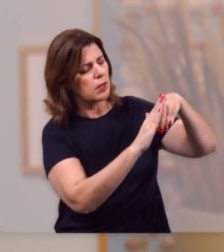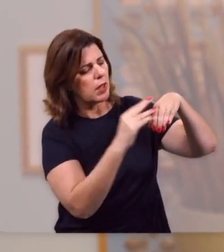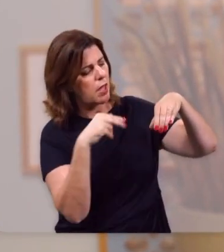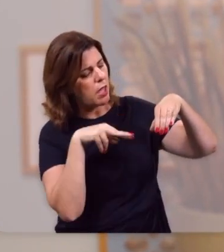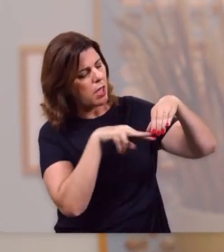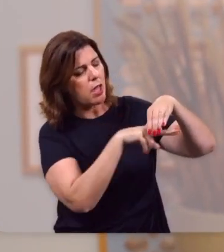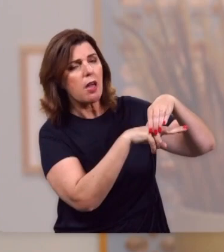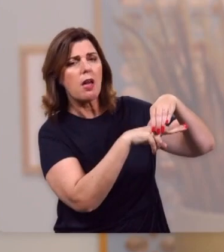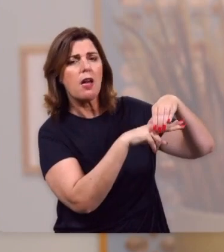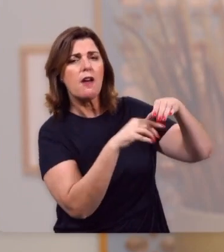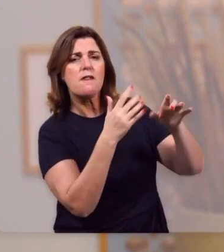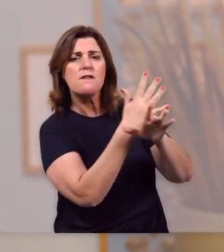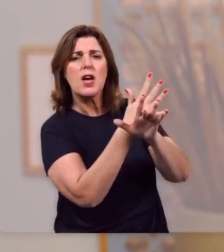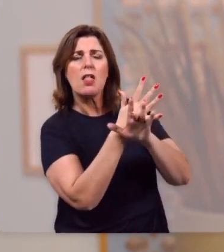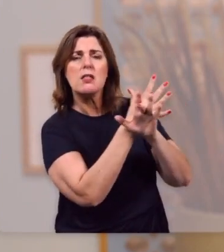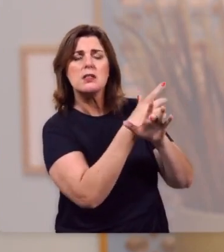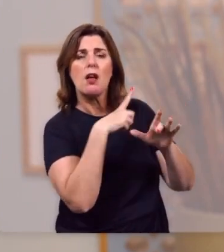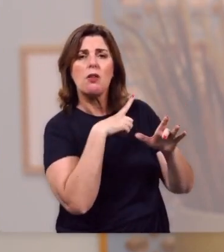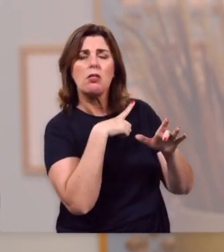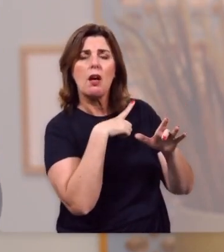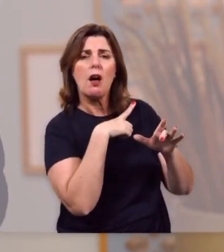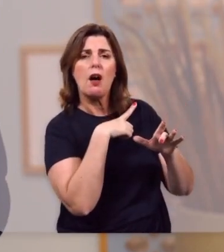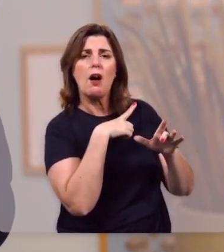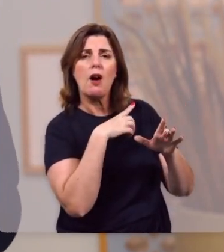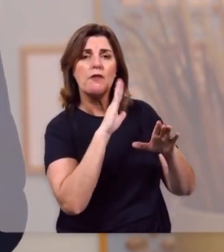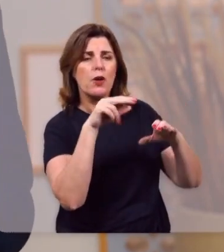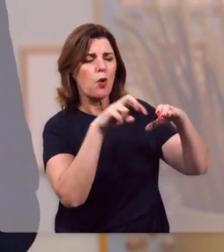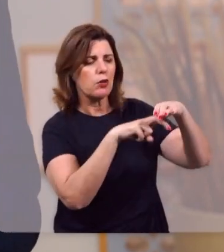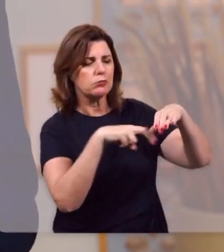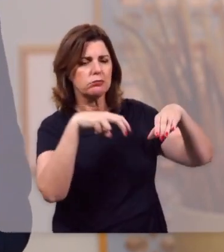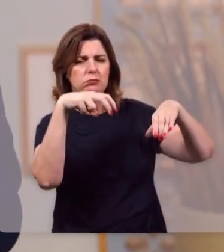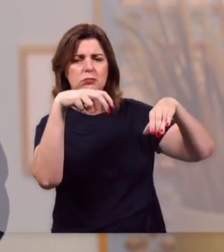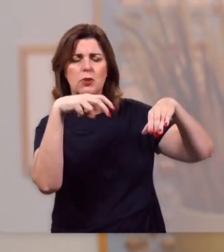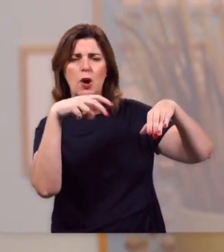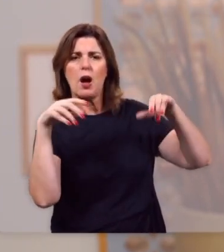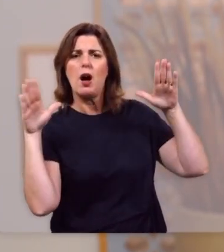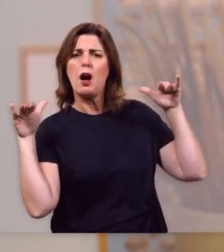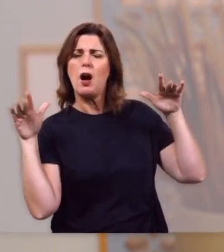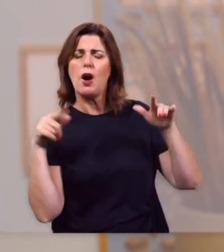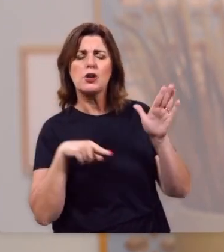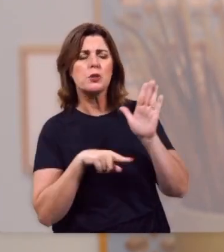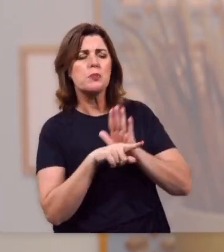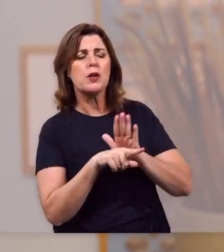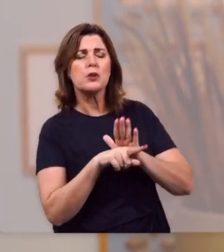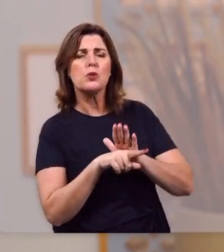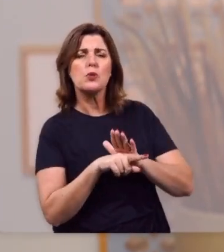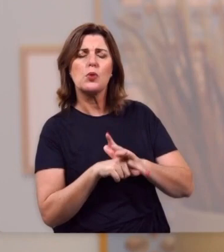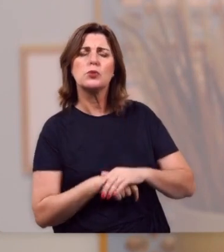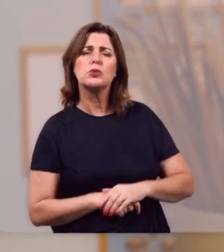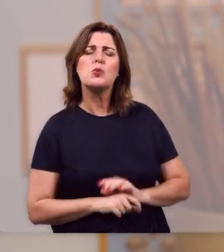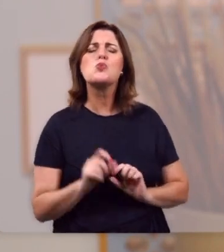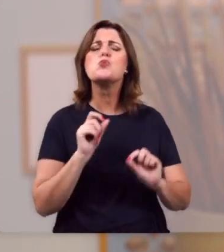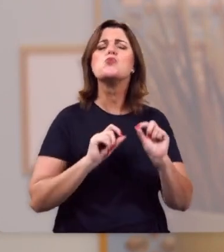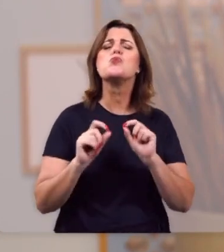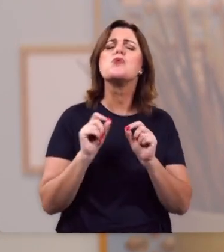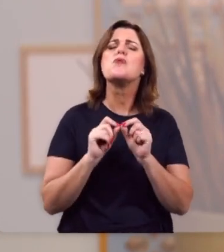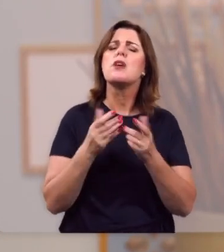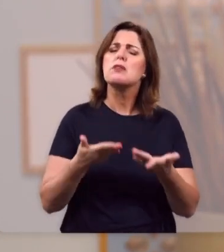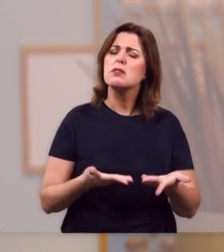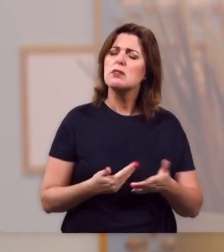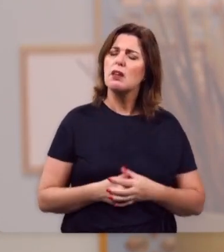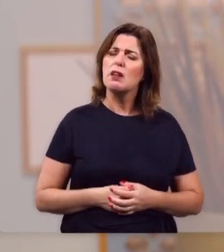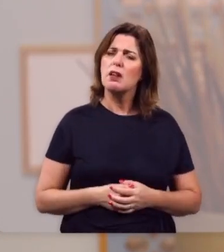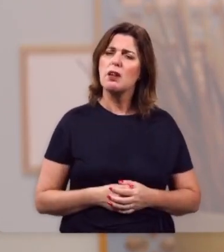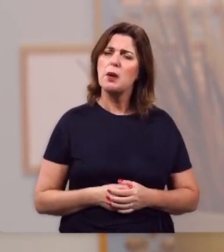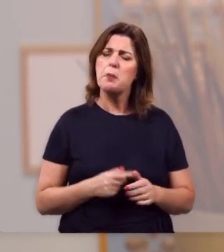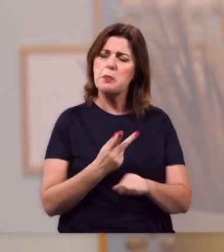aberto, elas entraram, o túmulo estava vazio, e ao saírem do túmulo, um anjo perguntou para elas: o que é que vocês vieram fazer